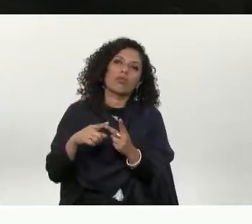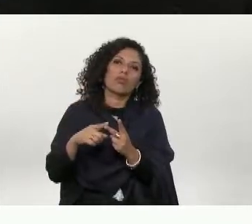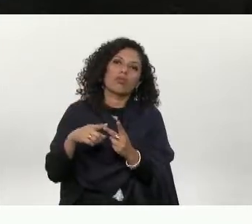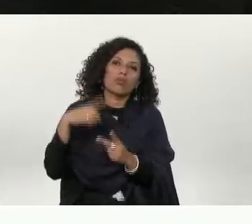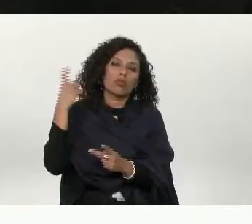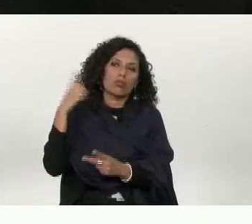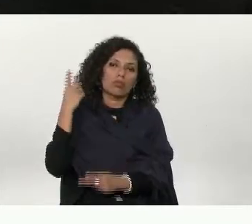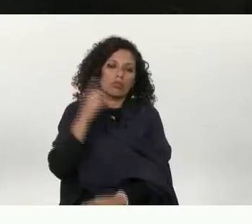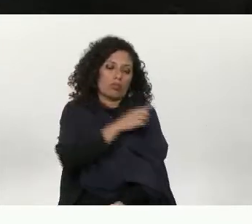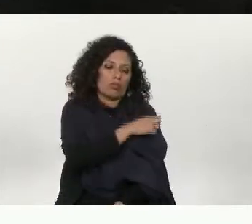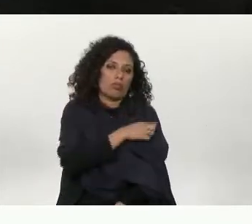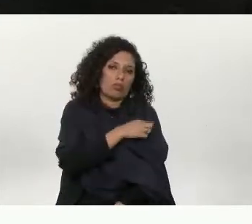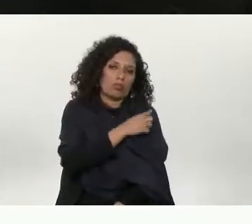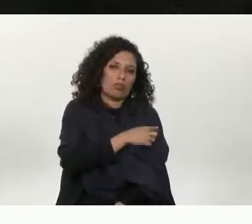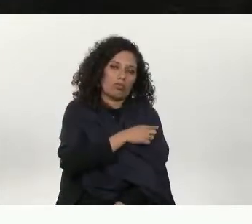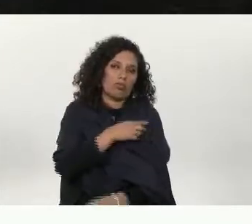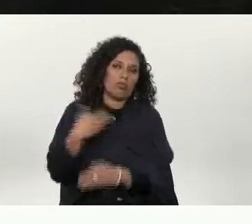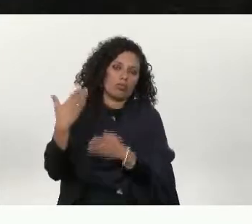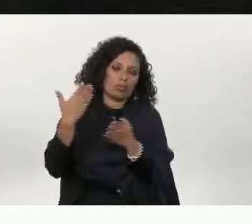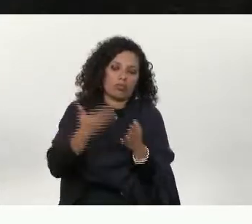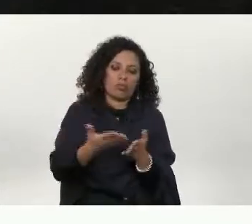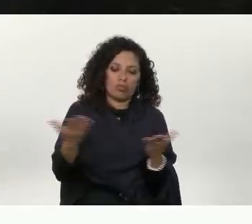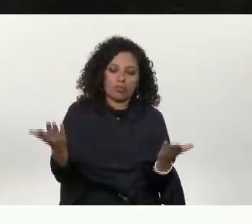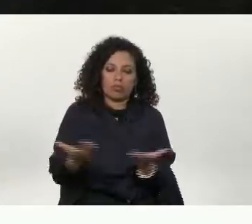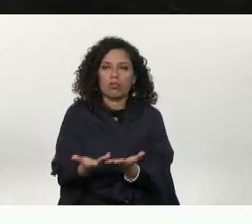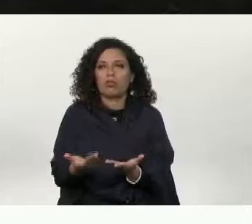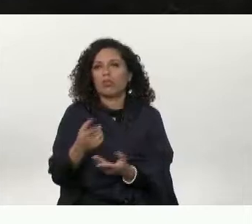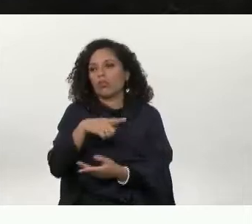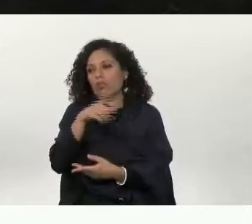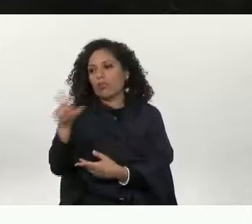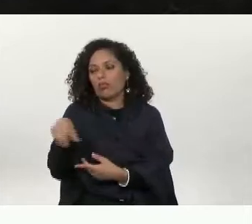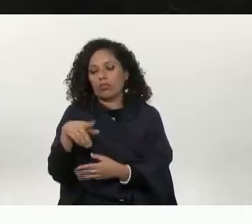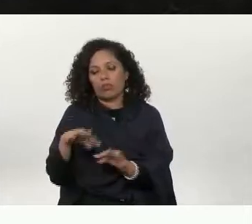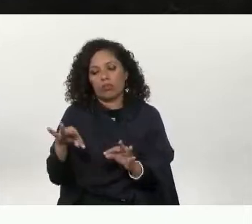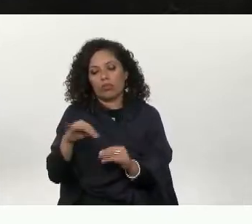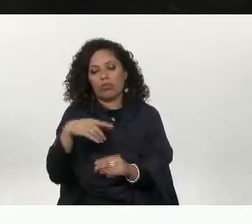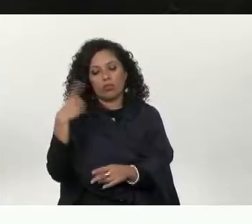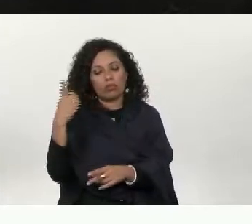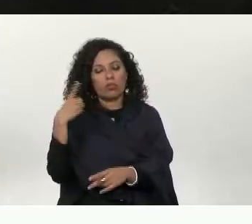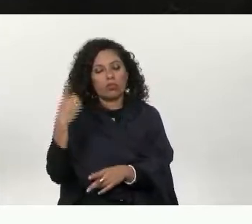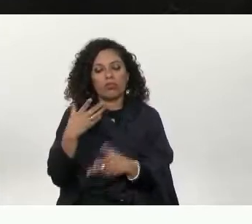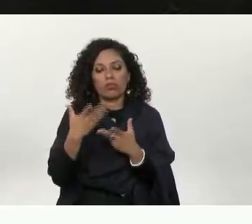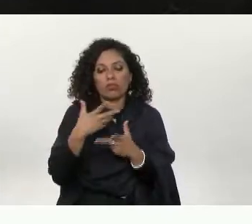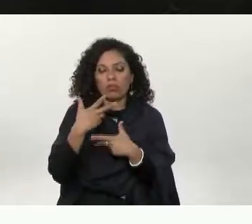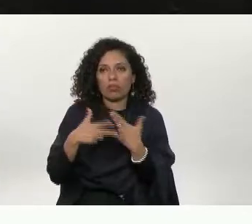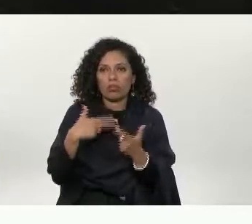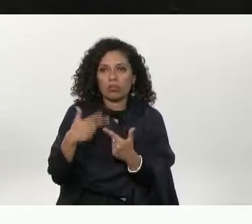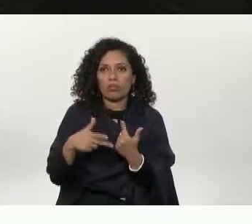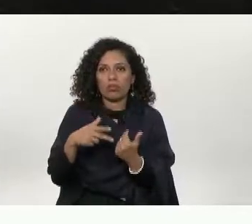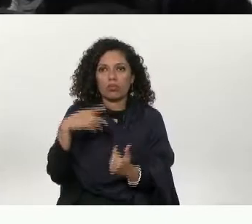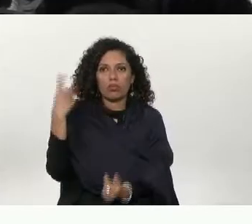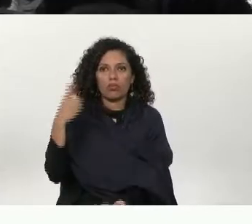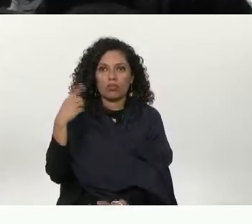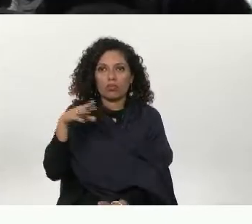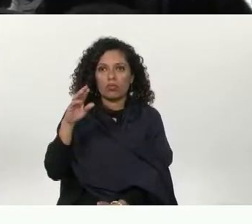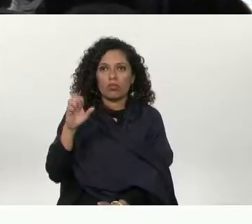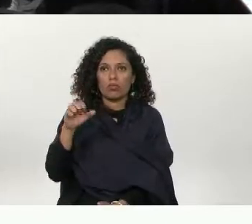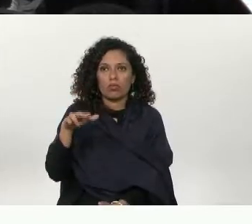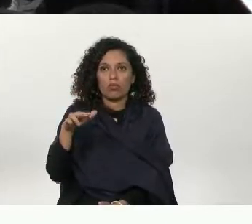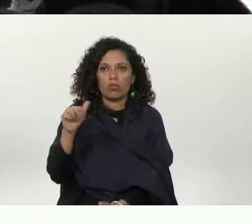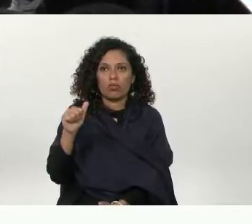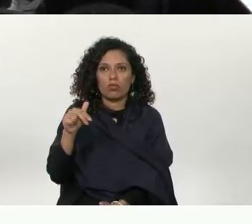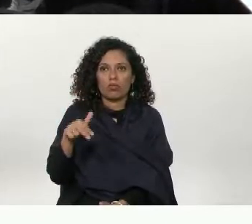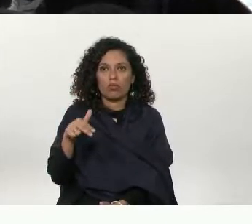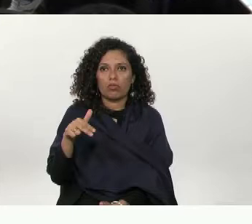deputada enfermeira Rejane. Gostaria de franquear a palavra aos demais deputados. Senhor Ferreirinha, gostaria de fazer uso da